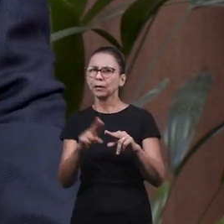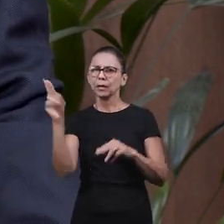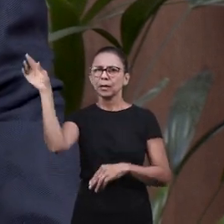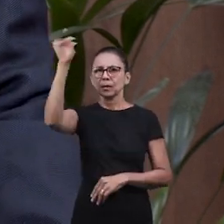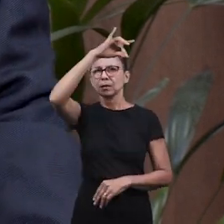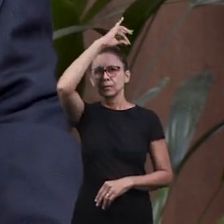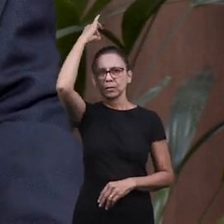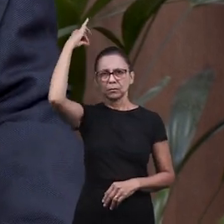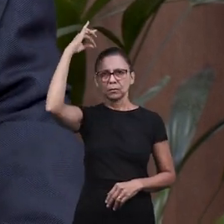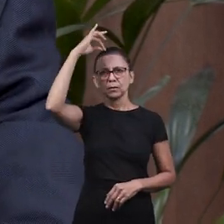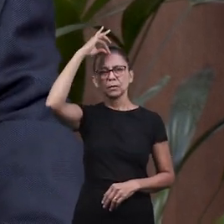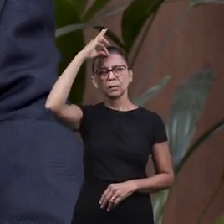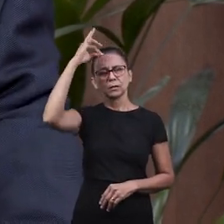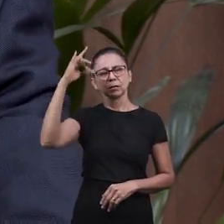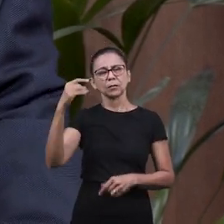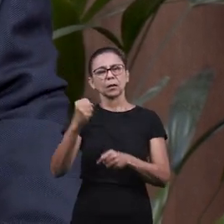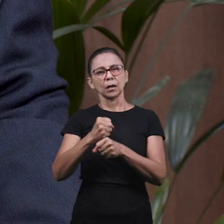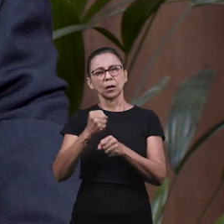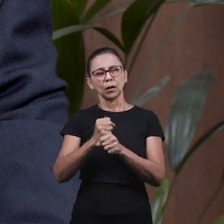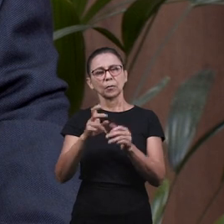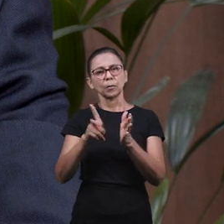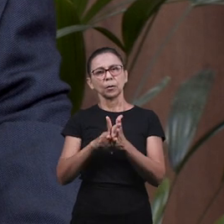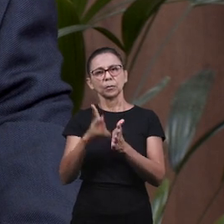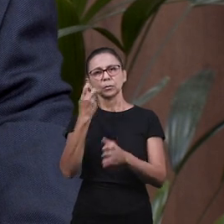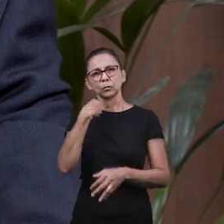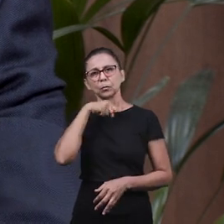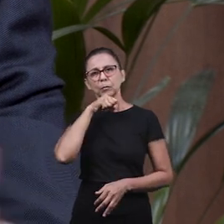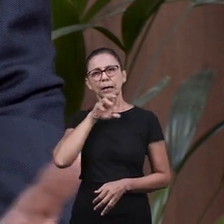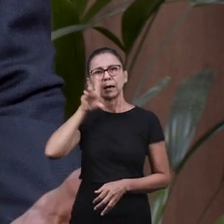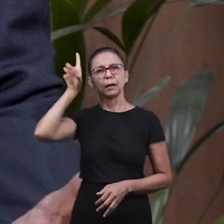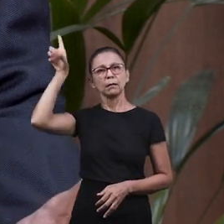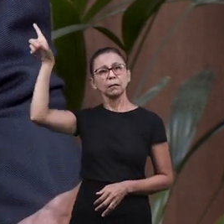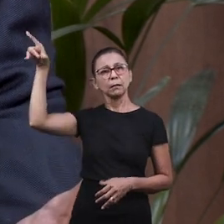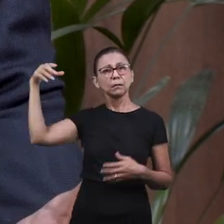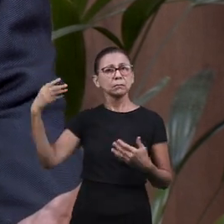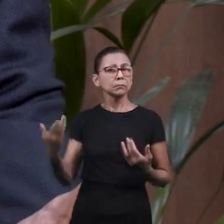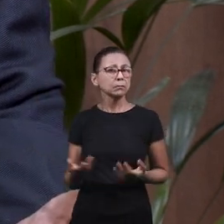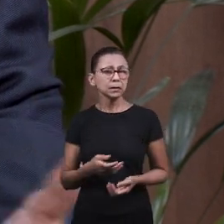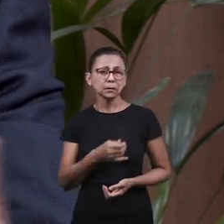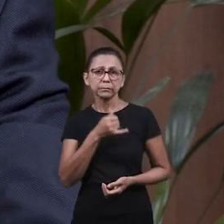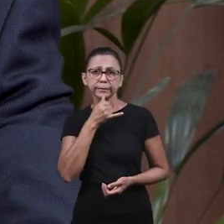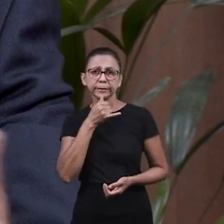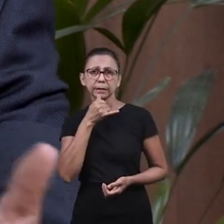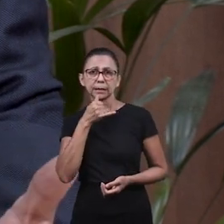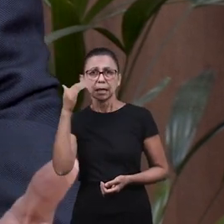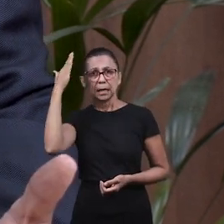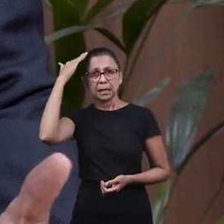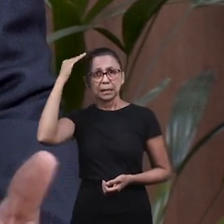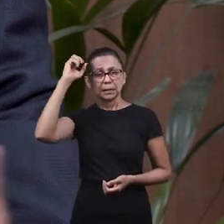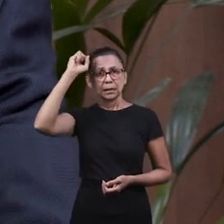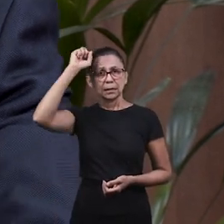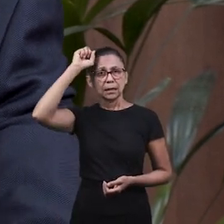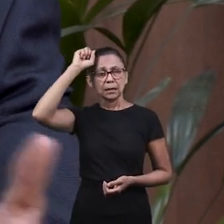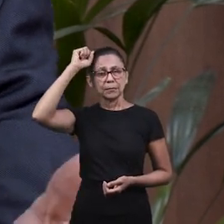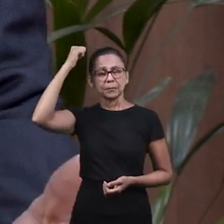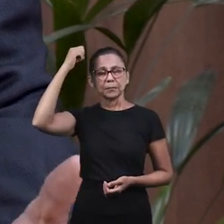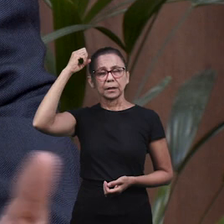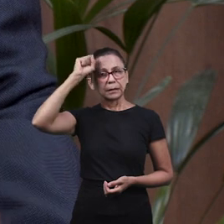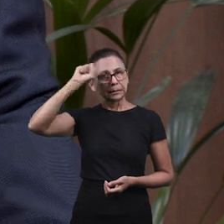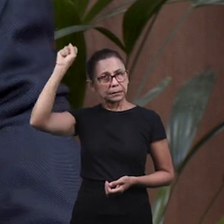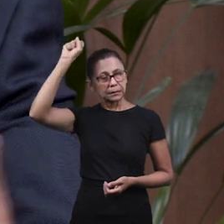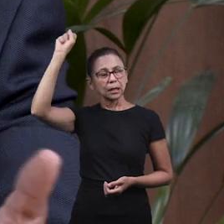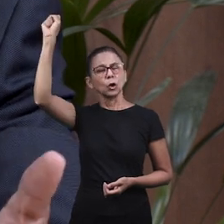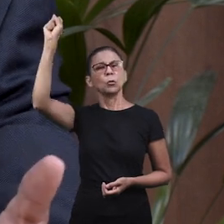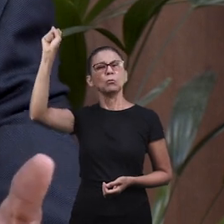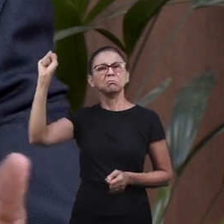Santo. Né? A obra é do Pai. Mas fica muito claro, um Saul, por exemplo, no Espírito, foi um homem vitorioso, estava entre os